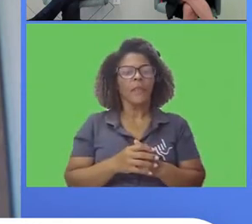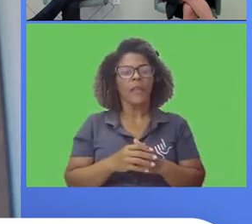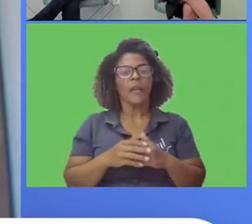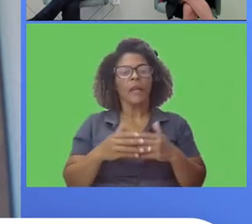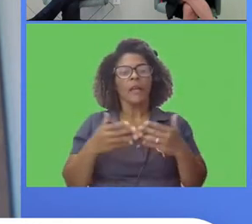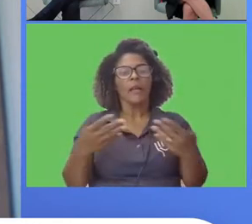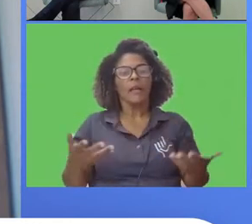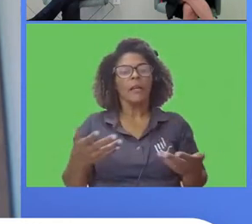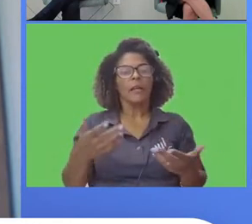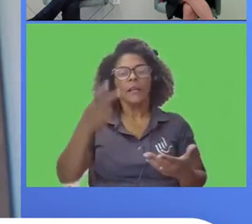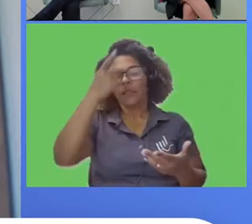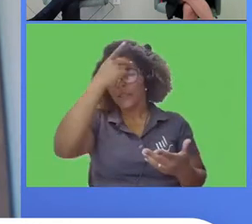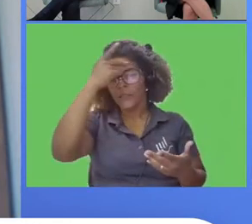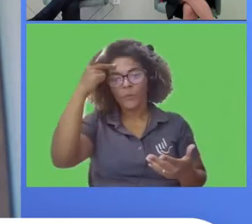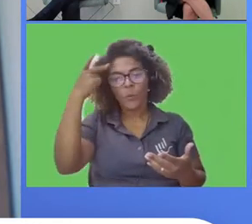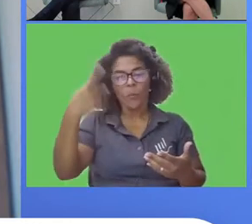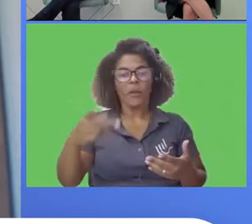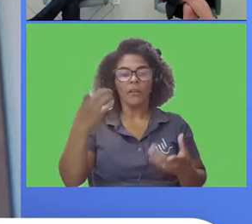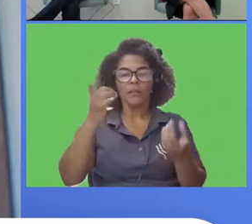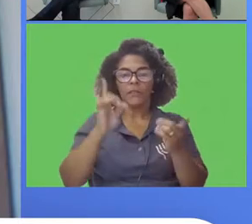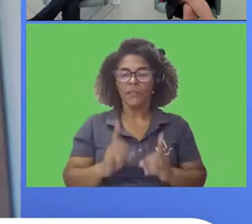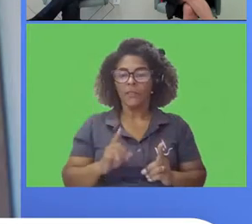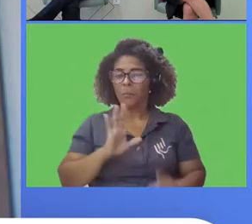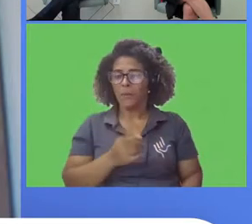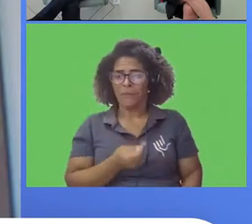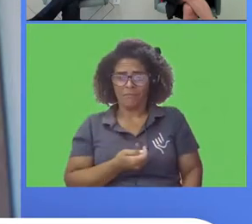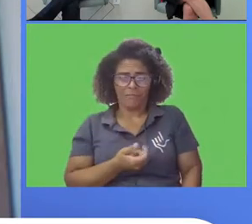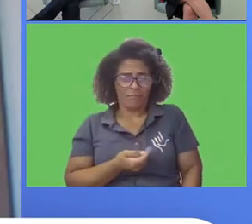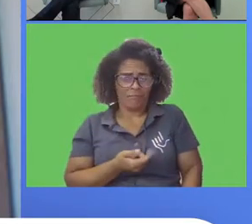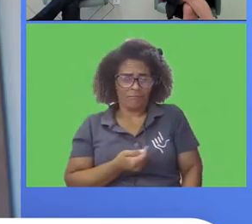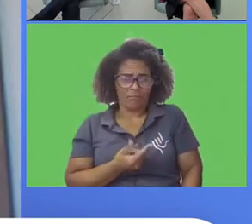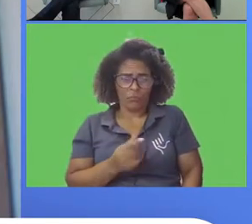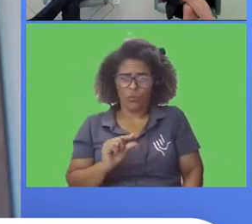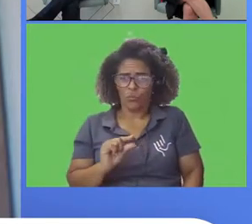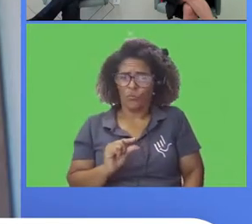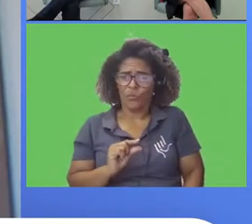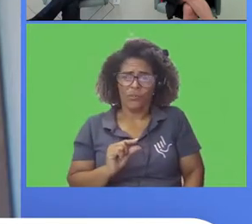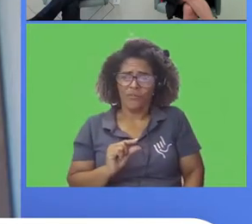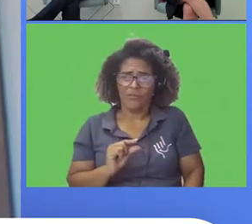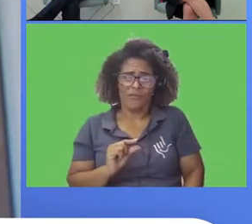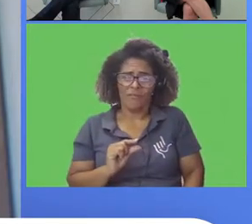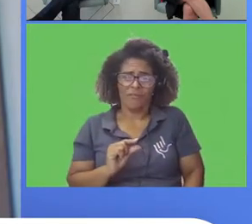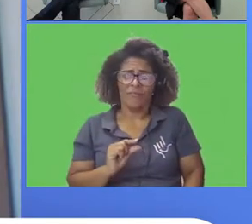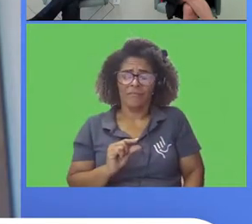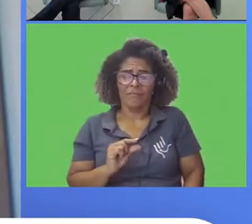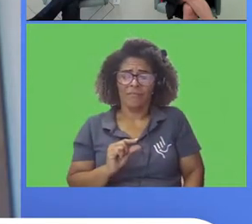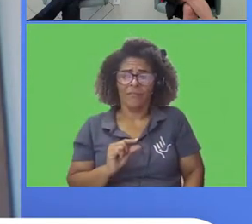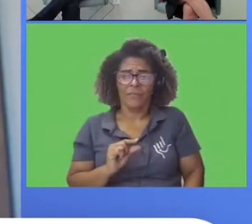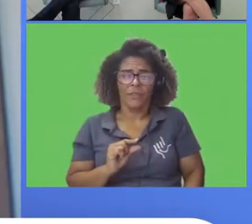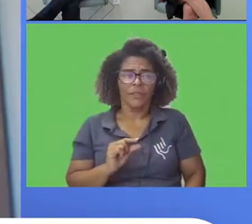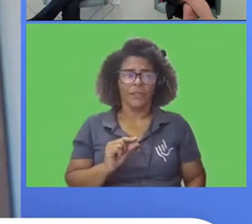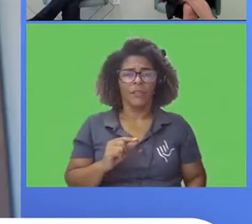das pessoas com deficiência, mas esse número não chega, é algo que não chega a 6% na cidade que mais